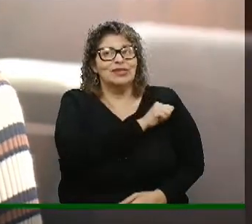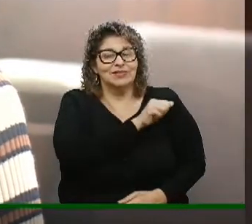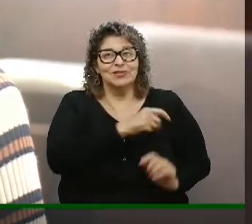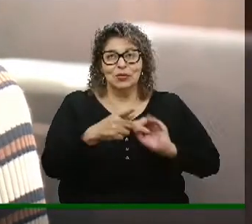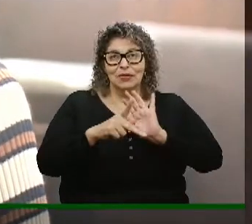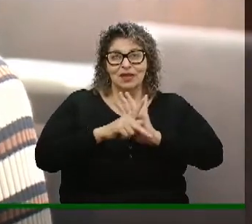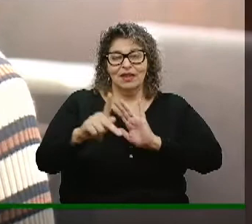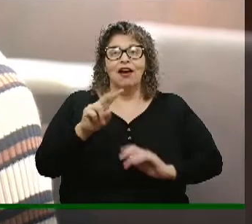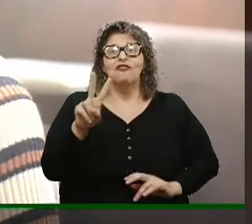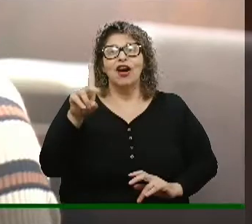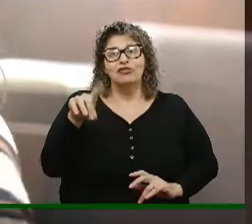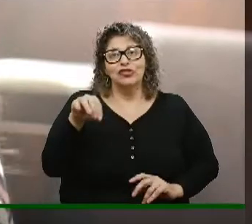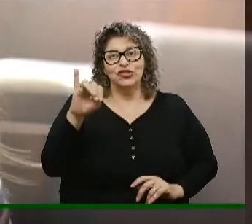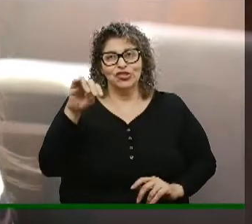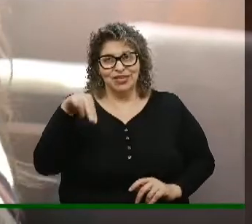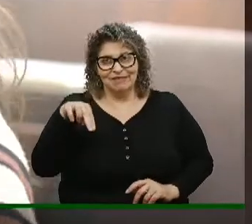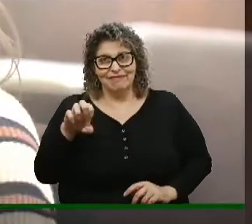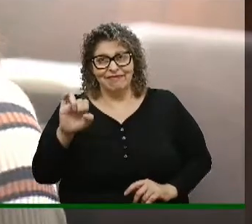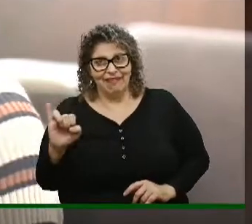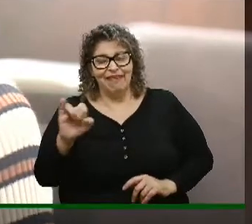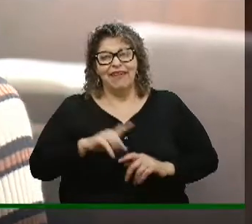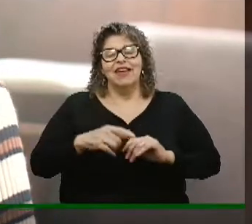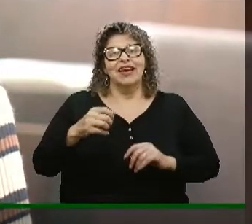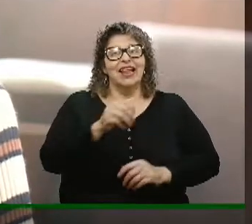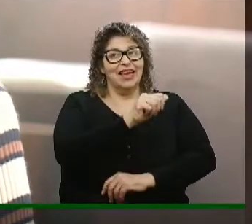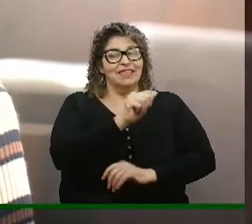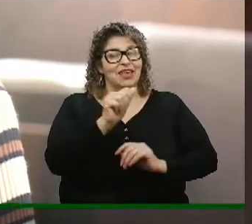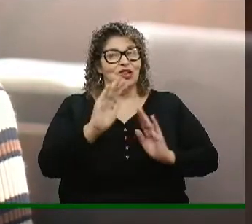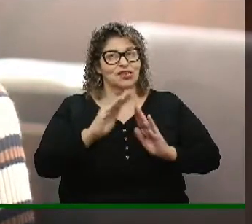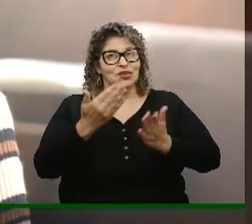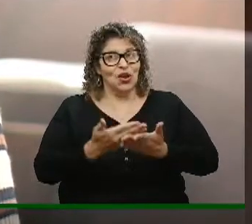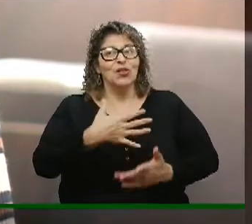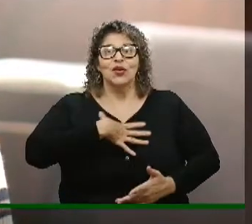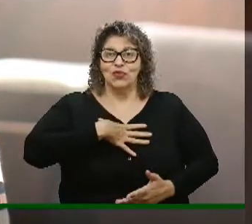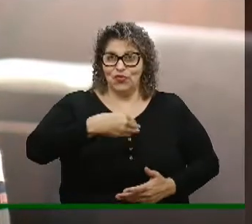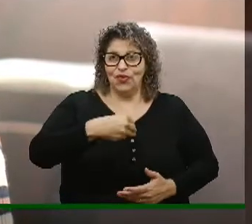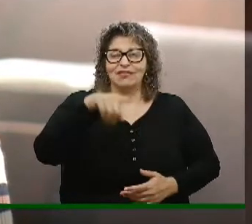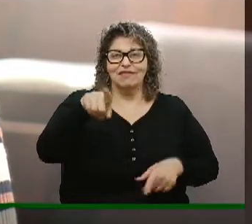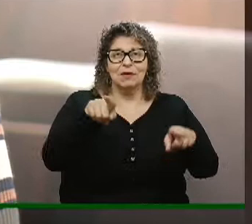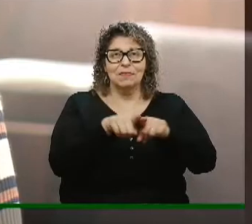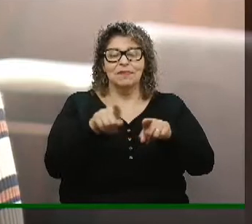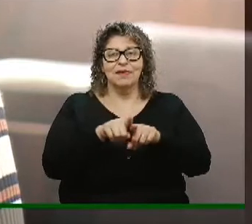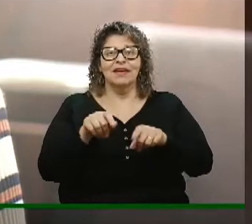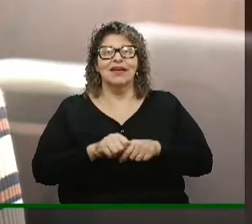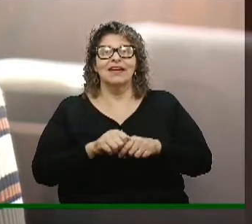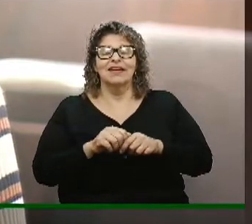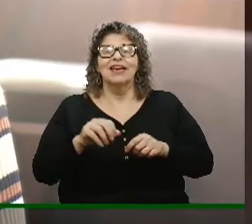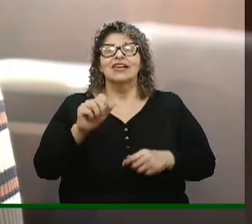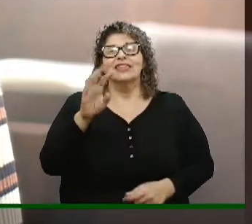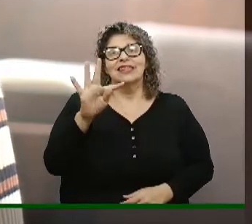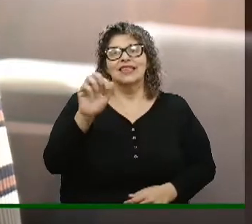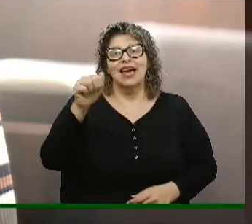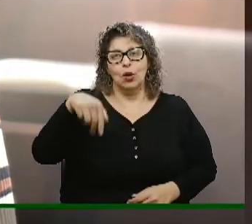nossa escola. Também deputado Dalciso faz parte da minha bancada, seus filhos também estudam na rede adventista de